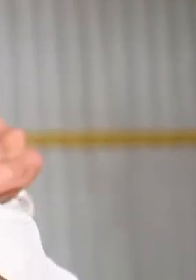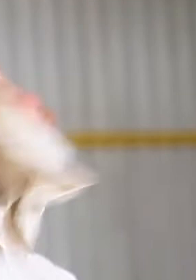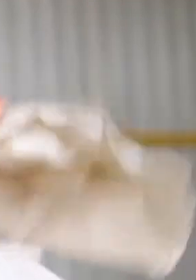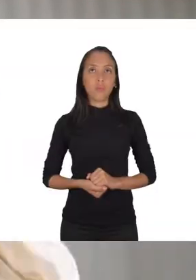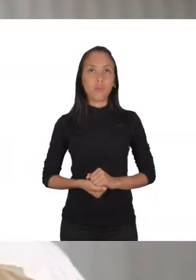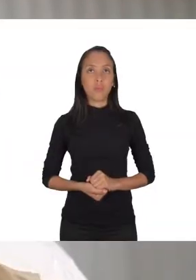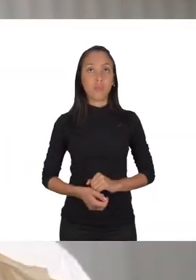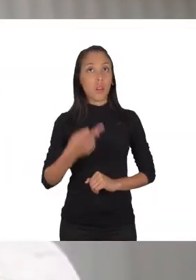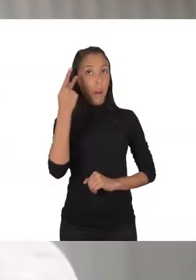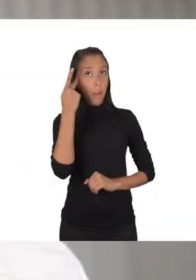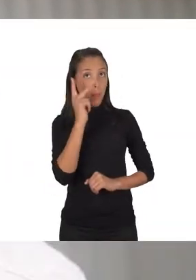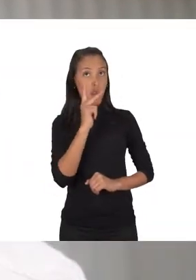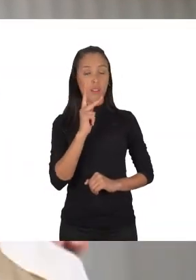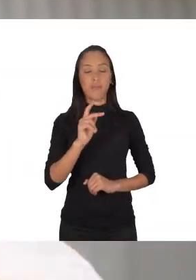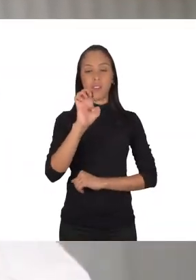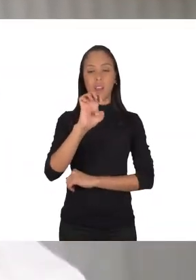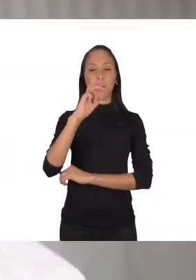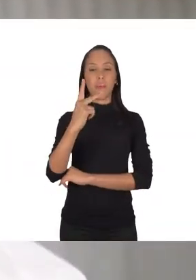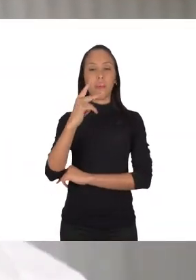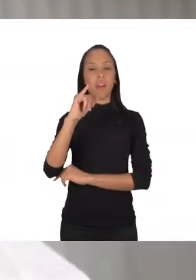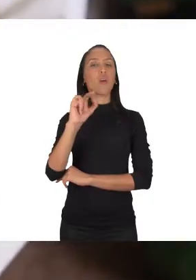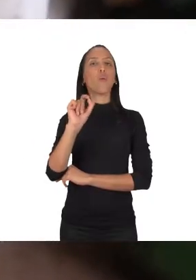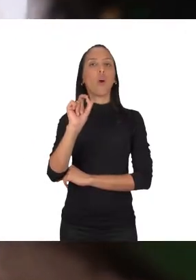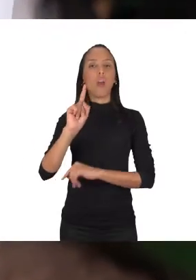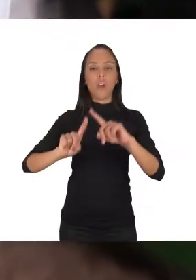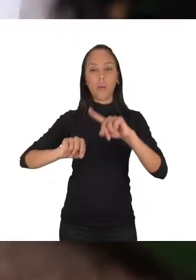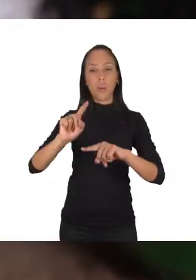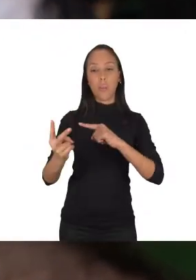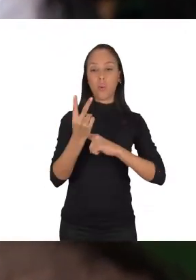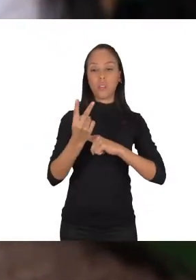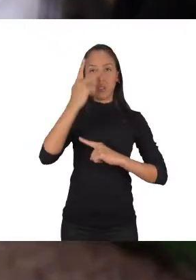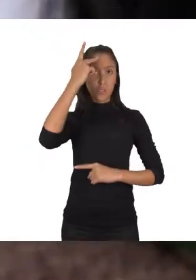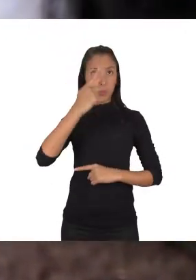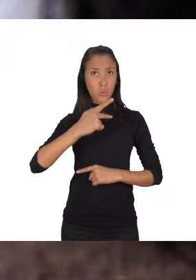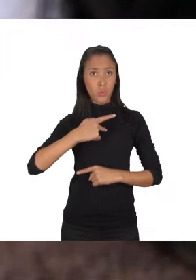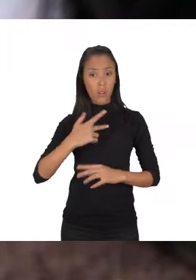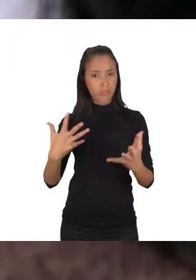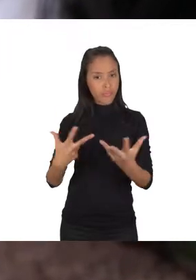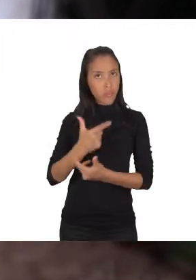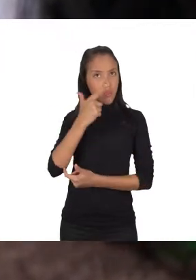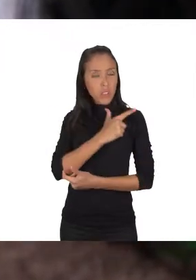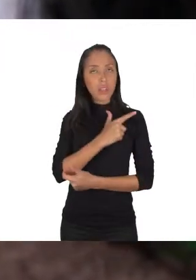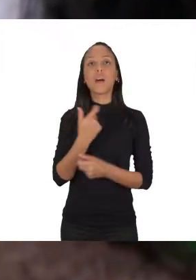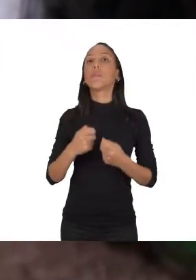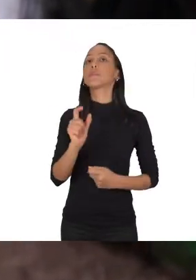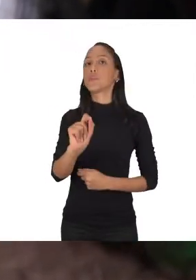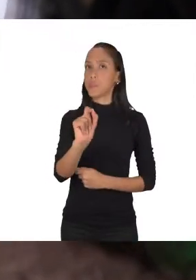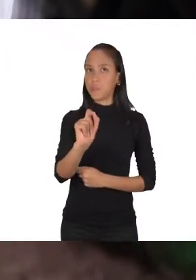Para o equipamento de produção individual ser eficiente, eficaz, ele precisaria